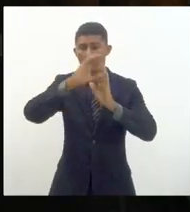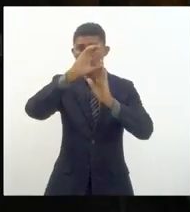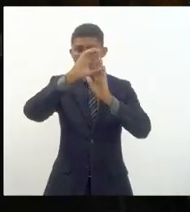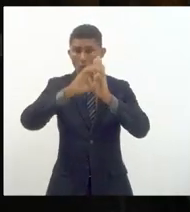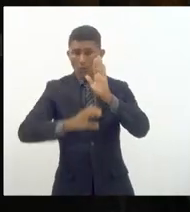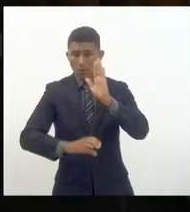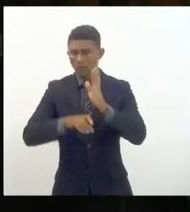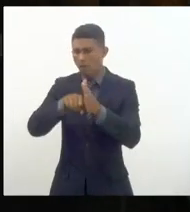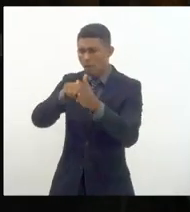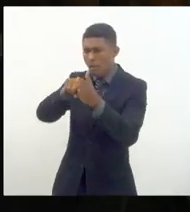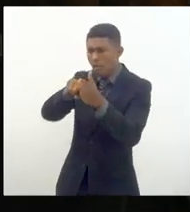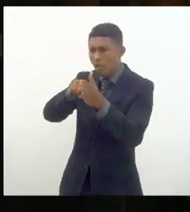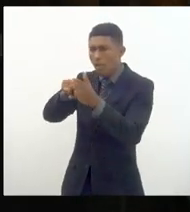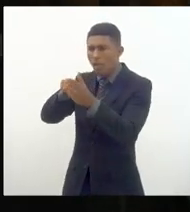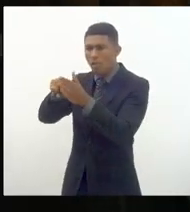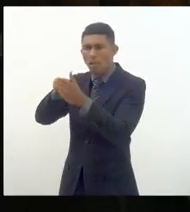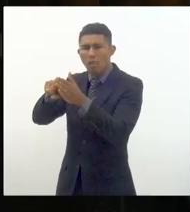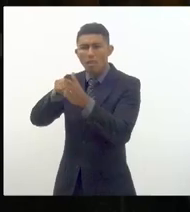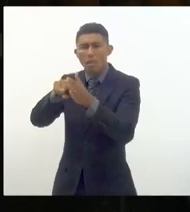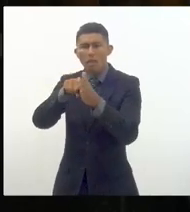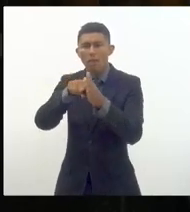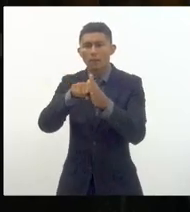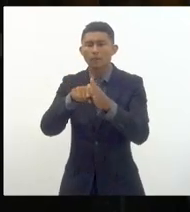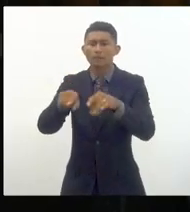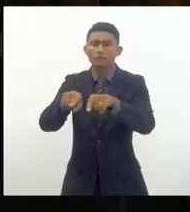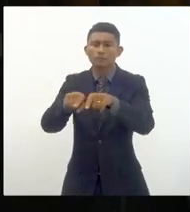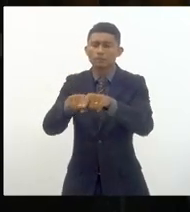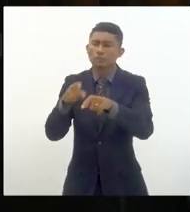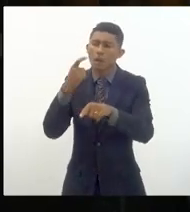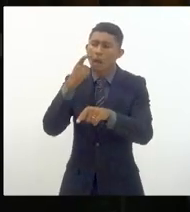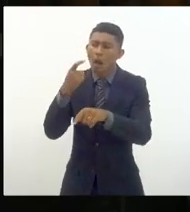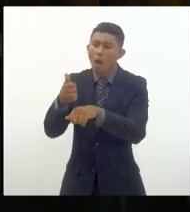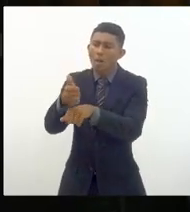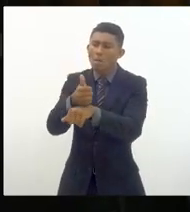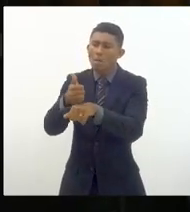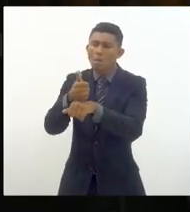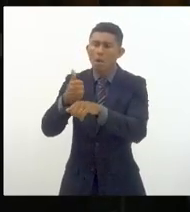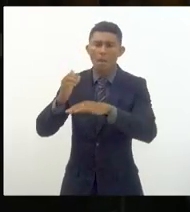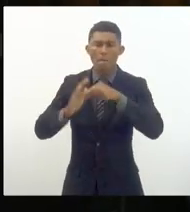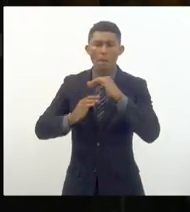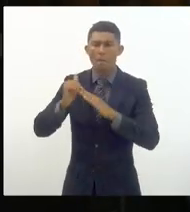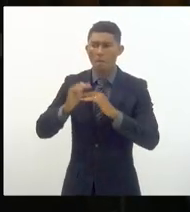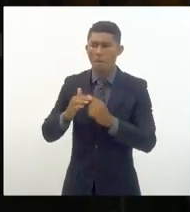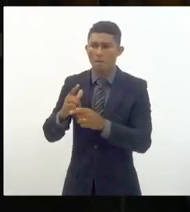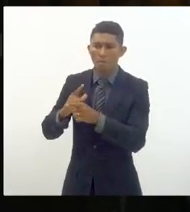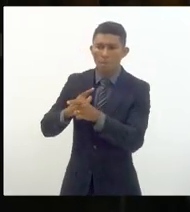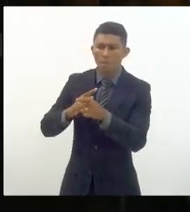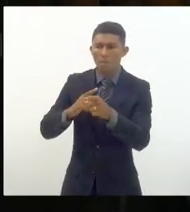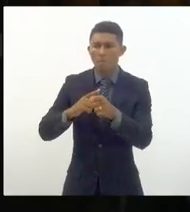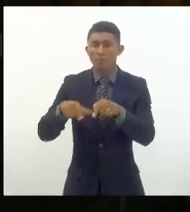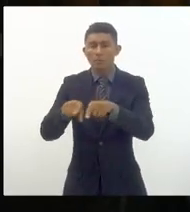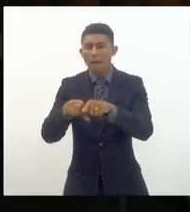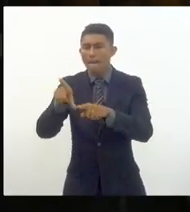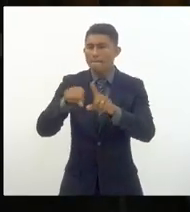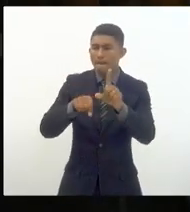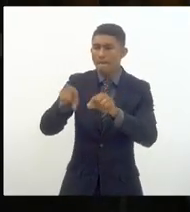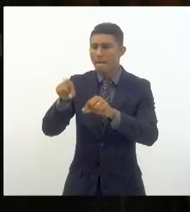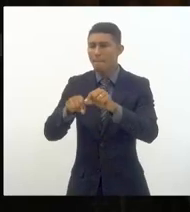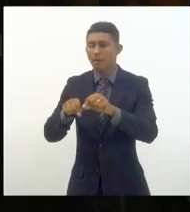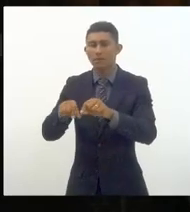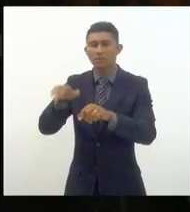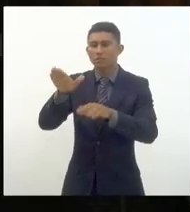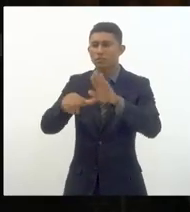curricular guria especialidade especificidade processo seletivo